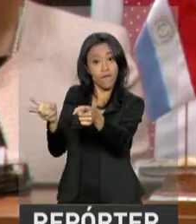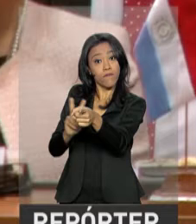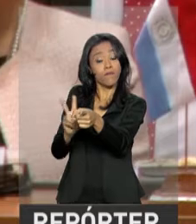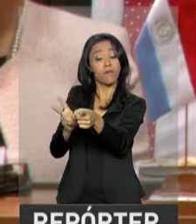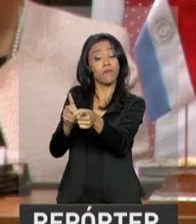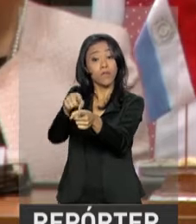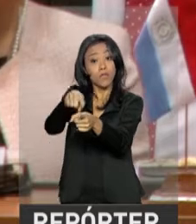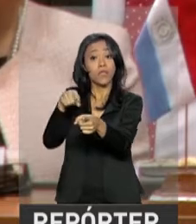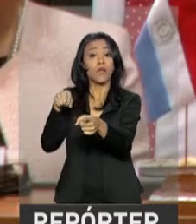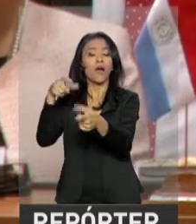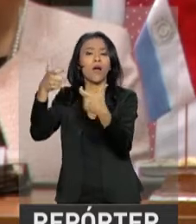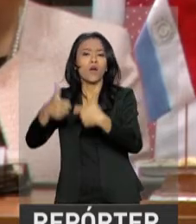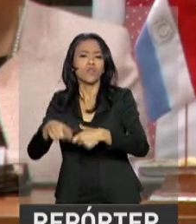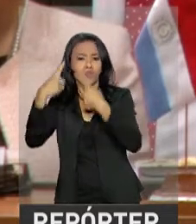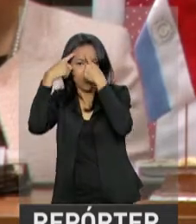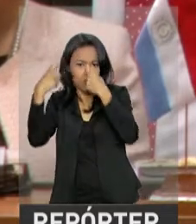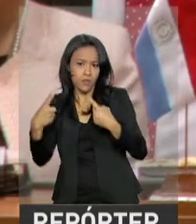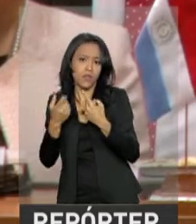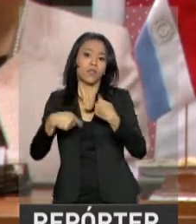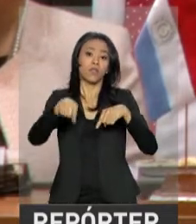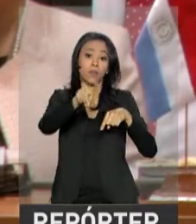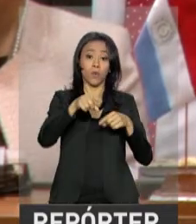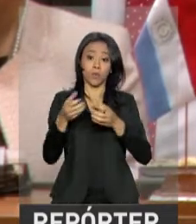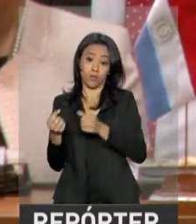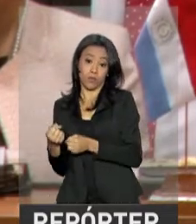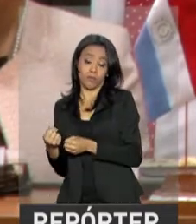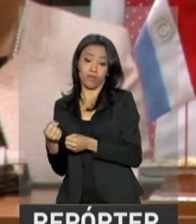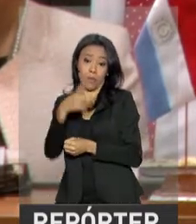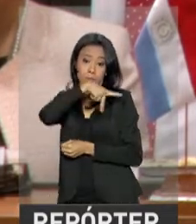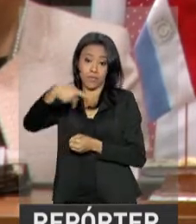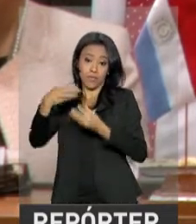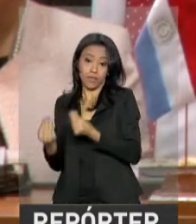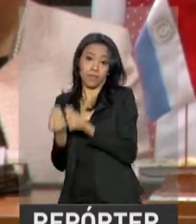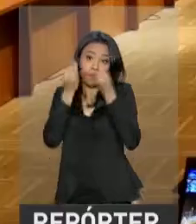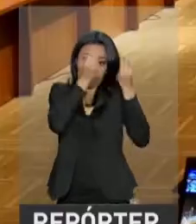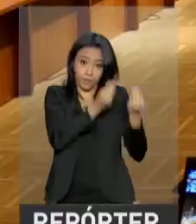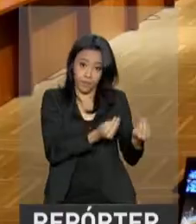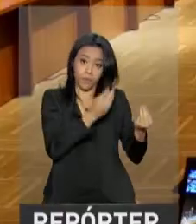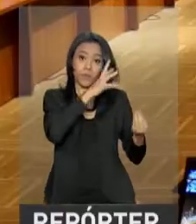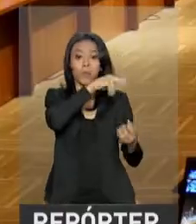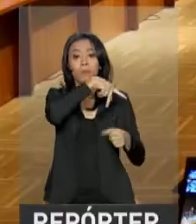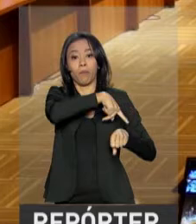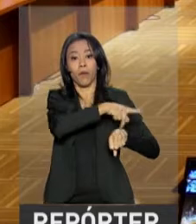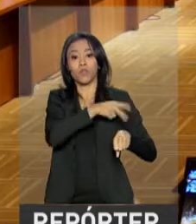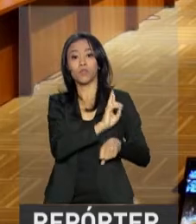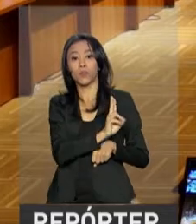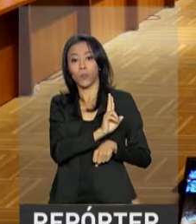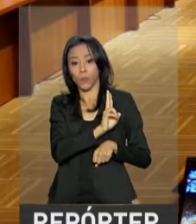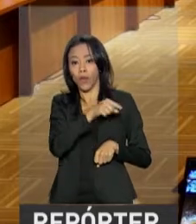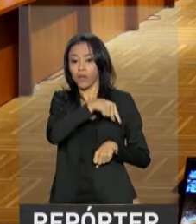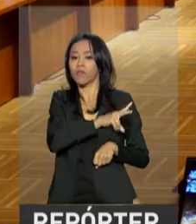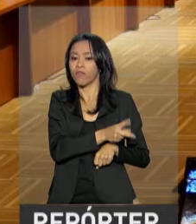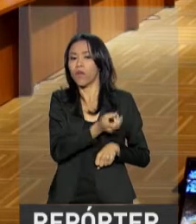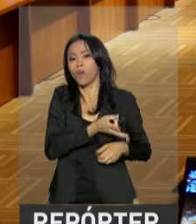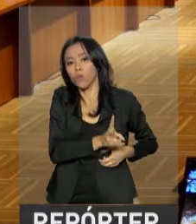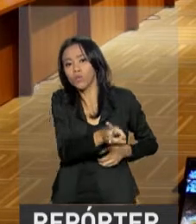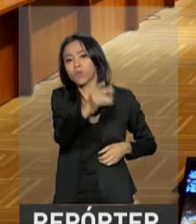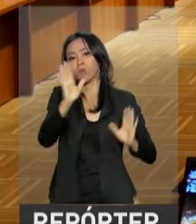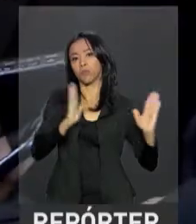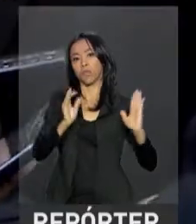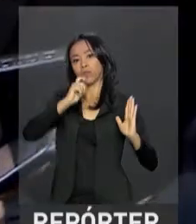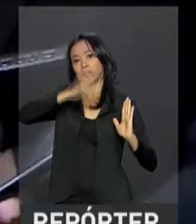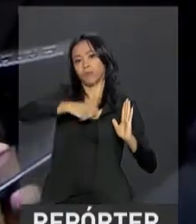ao final da cúpula o paraguai passou a presidência temporária do mercosul para o uruguai que vai ficar no comando pelos próximos seis